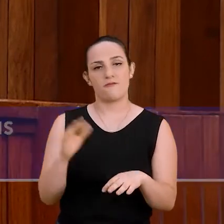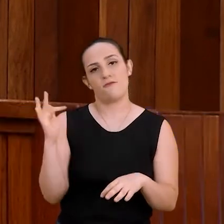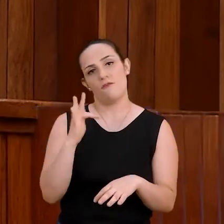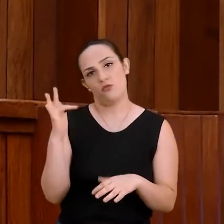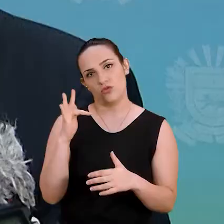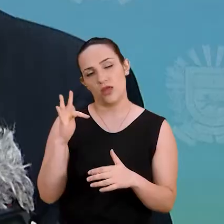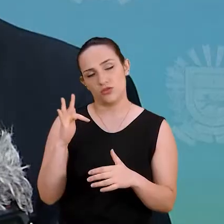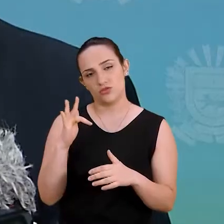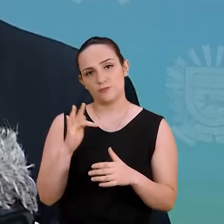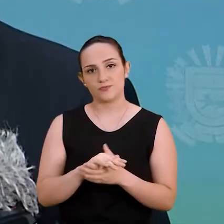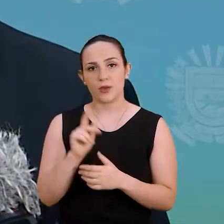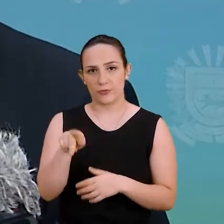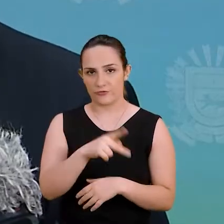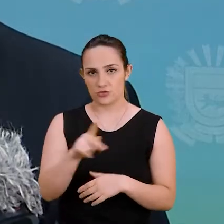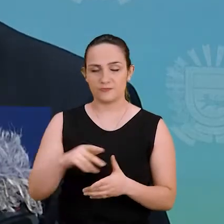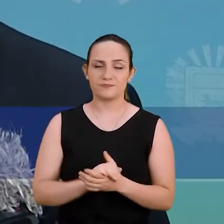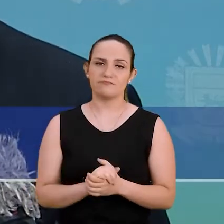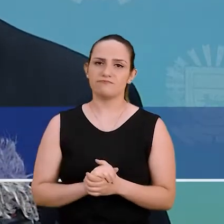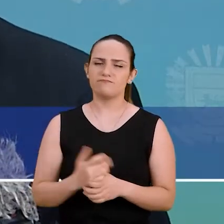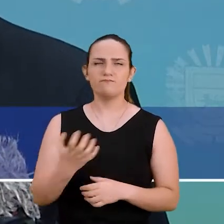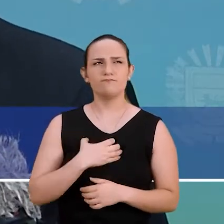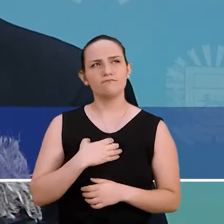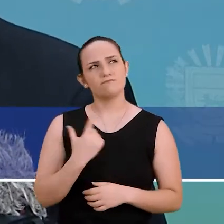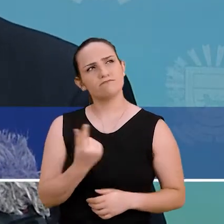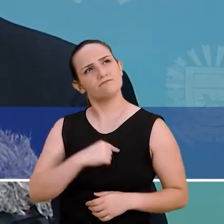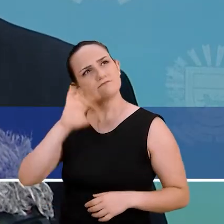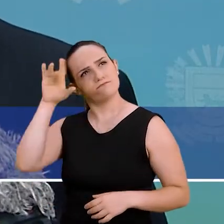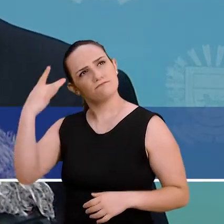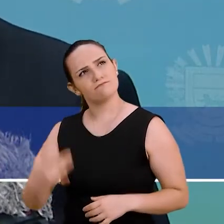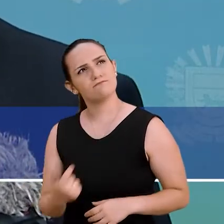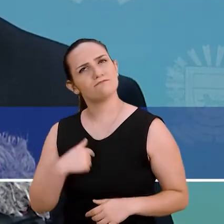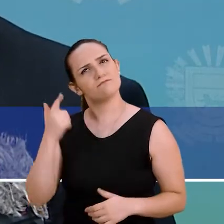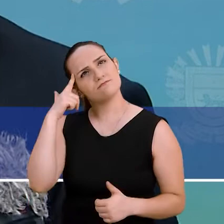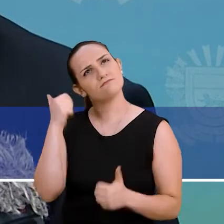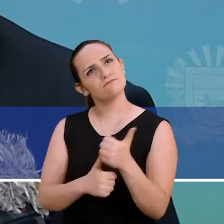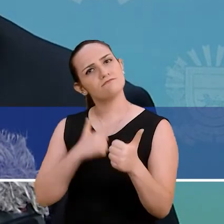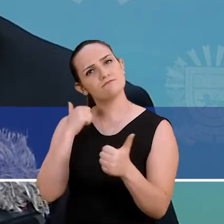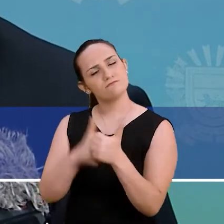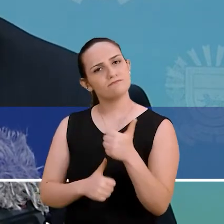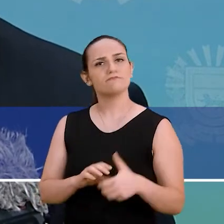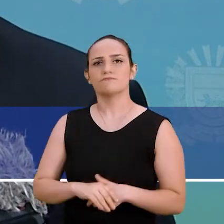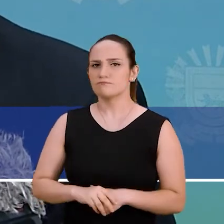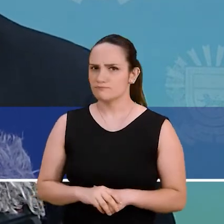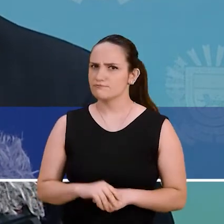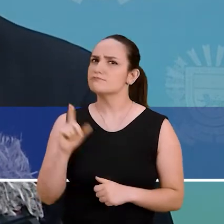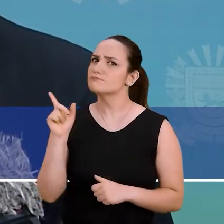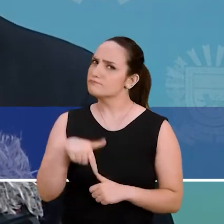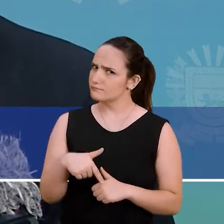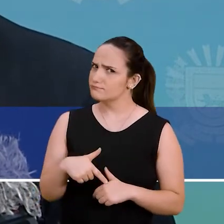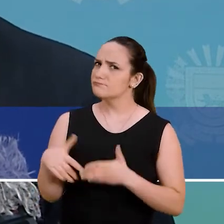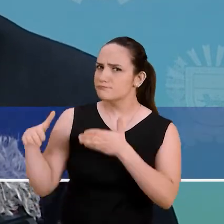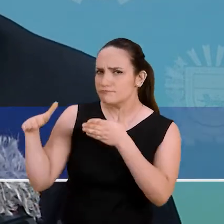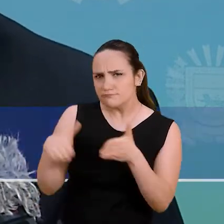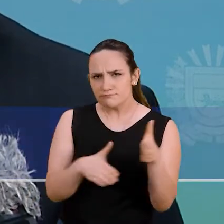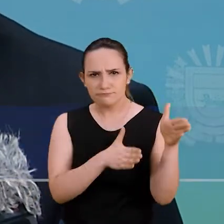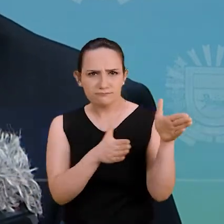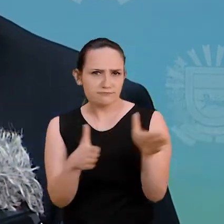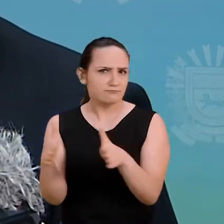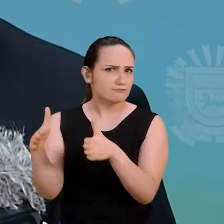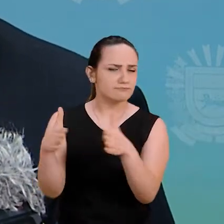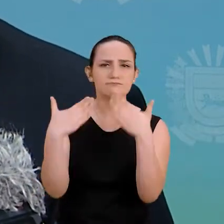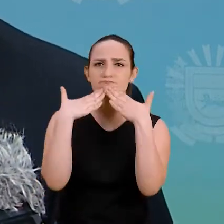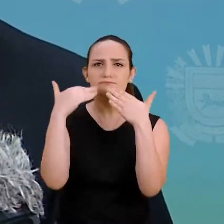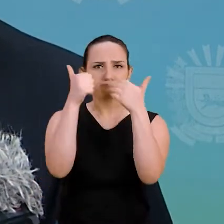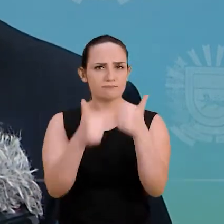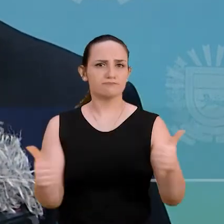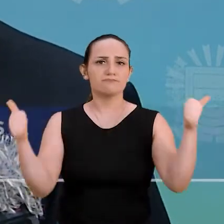da capital. Sendo homenageado, nos faz aí repensar e refletir, né, sobre esse caminho,